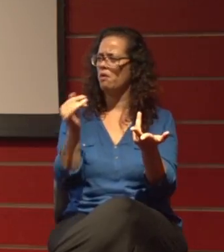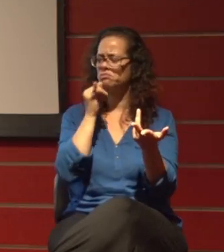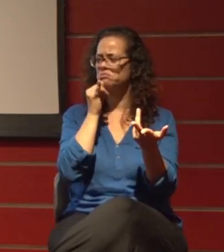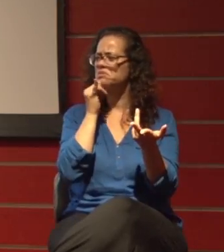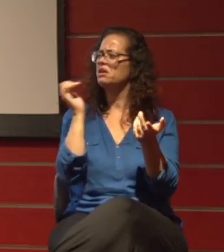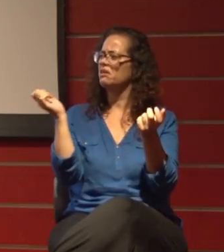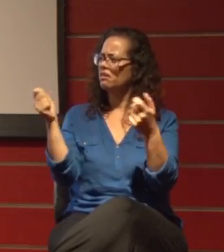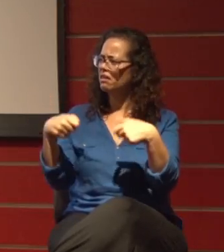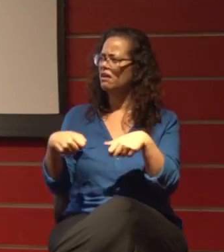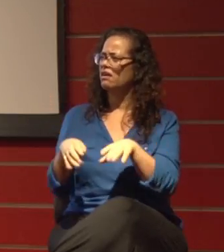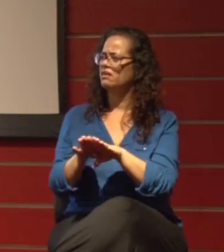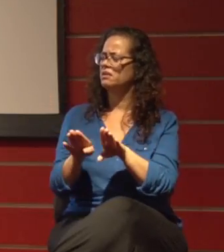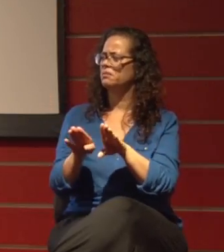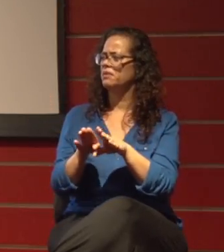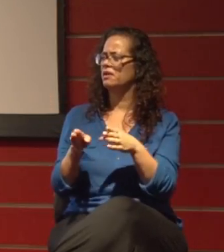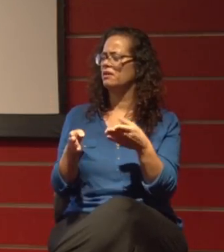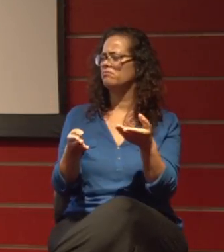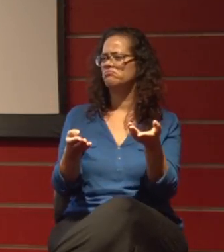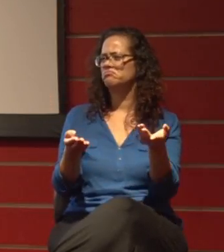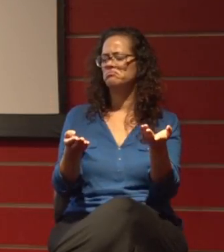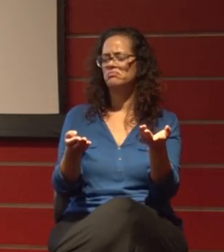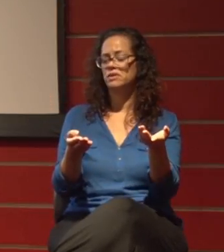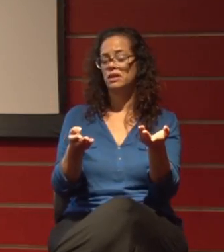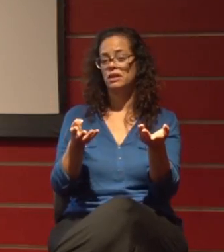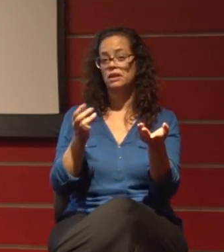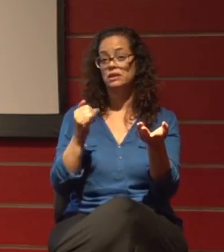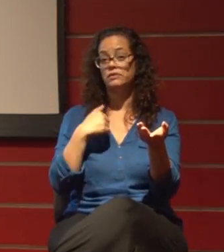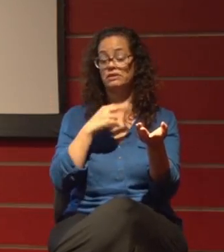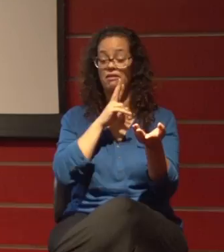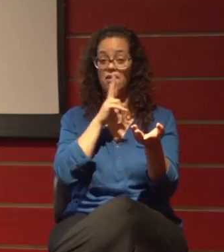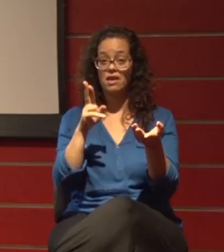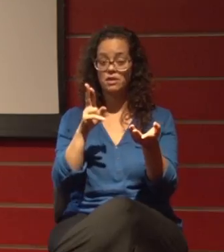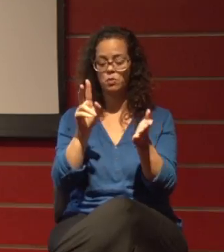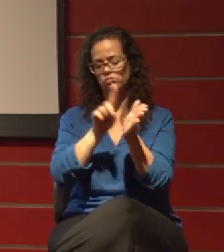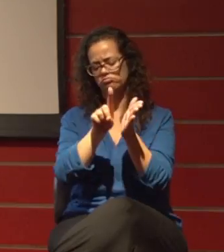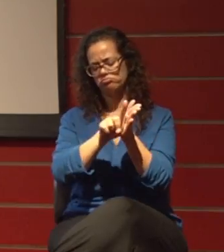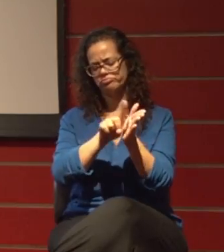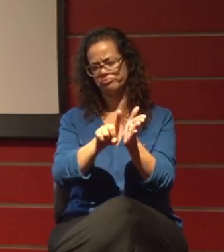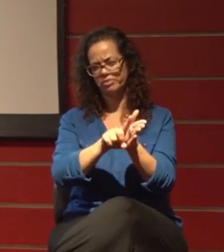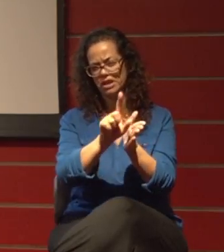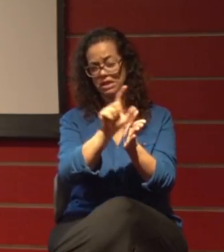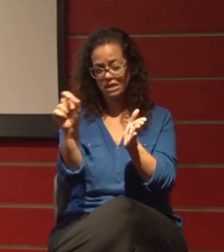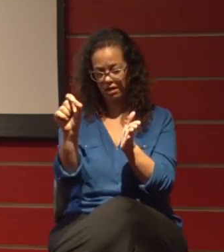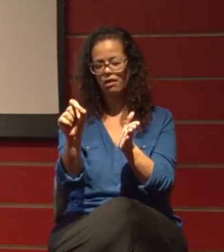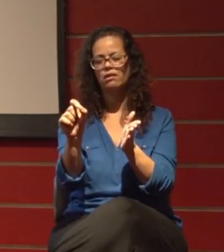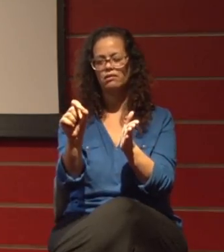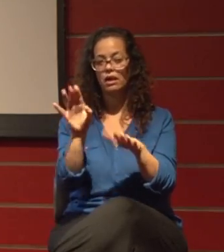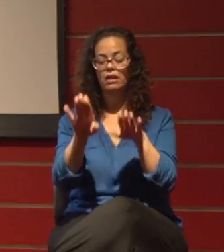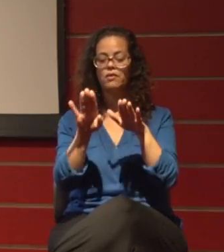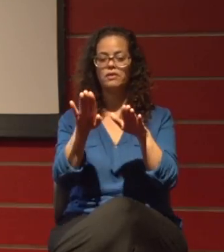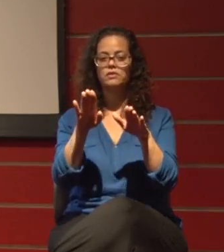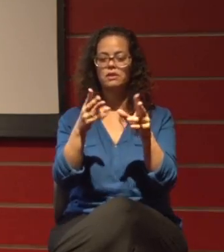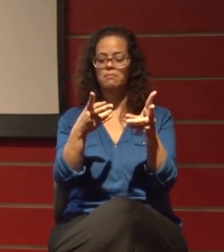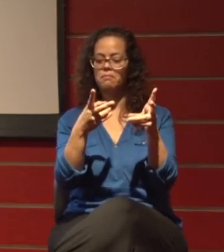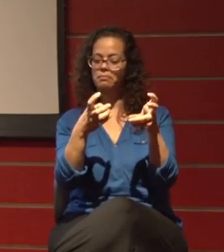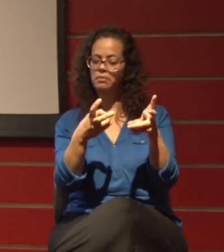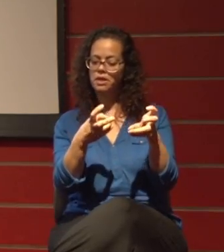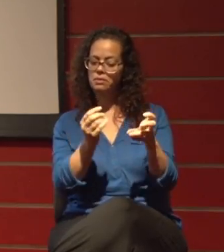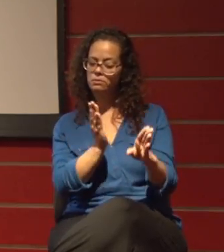para você eh ao ao responder este questionário você pode acabar descobrindo uma